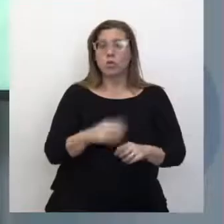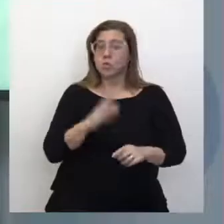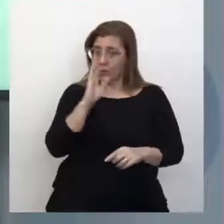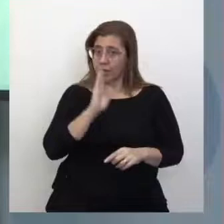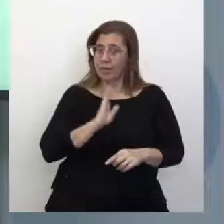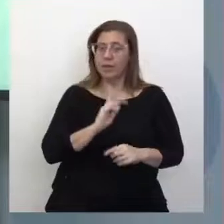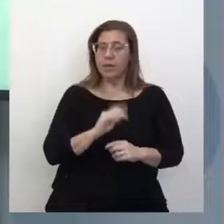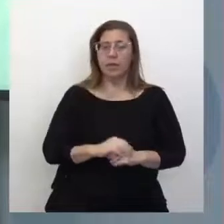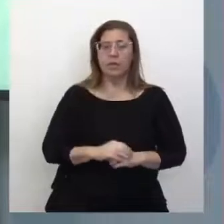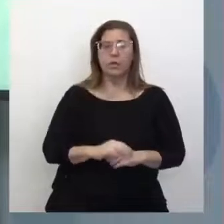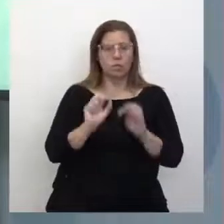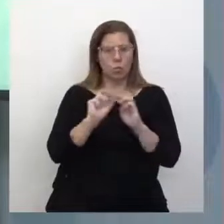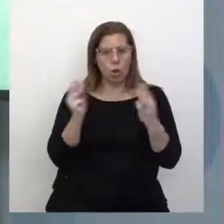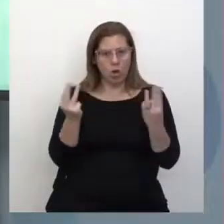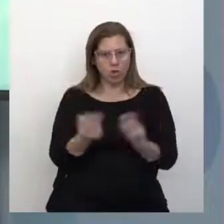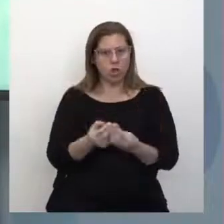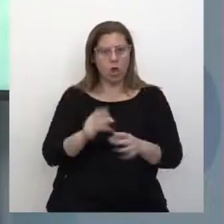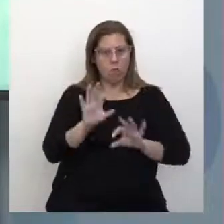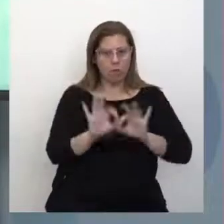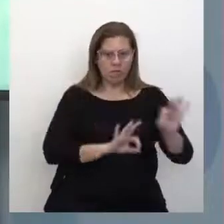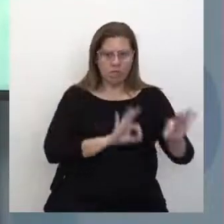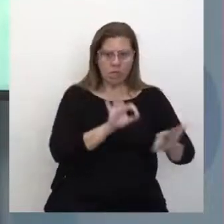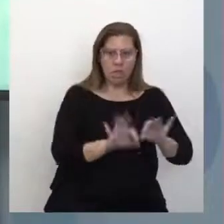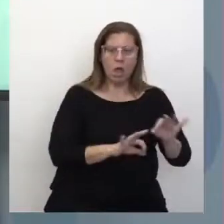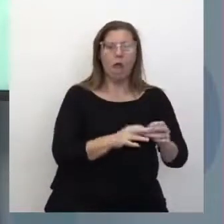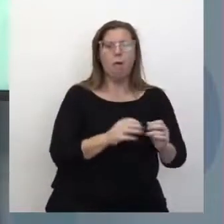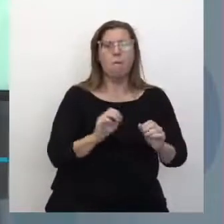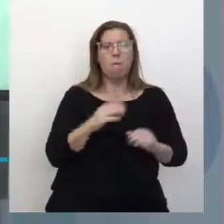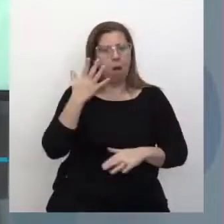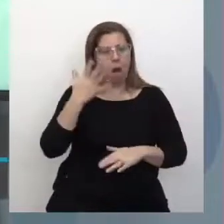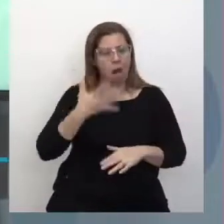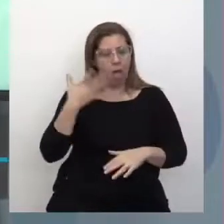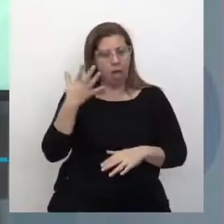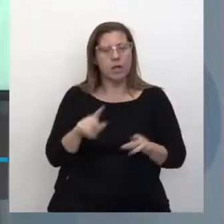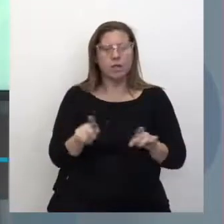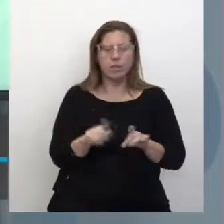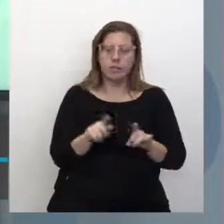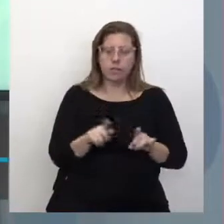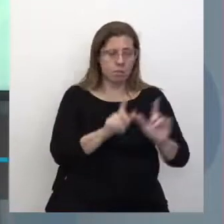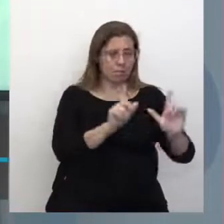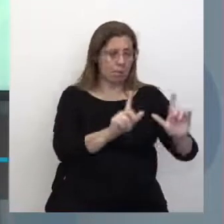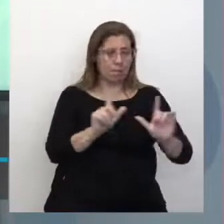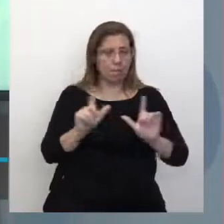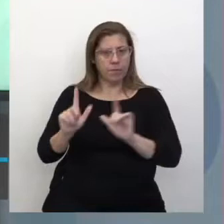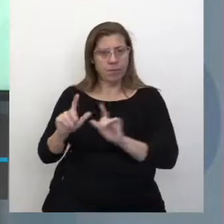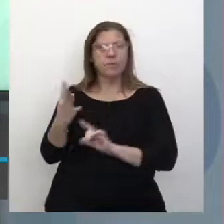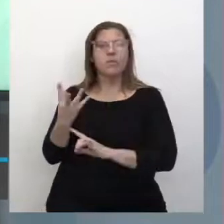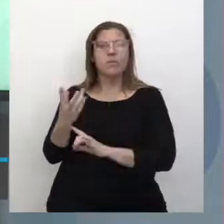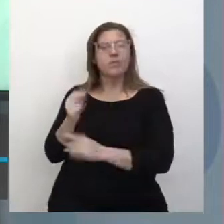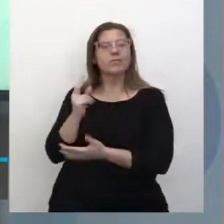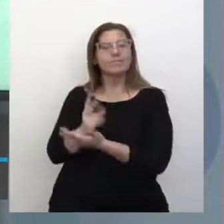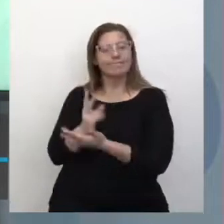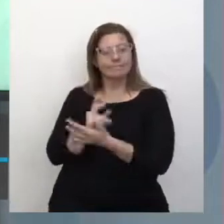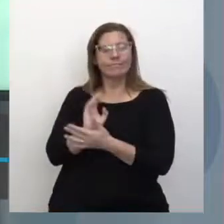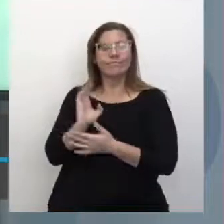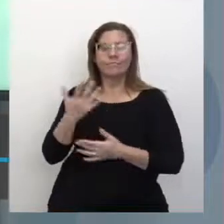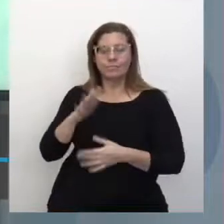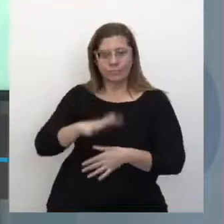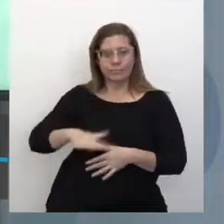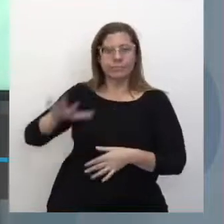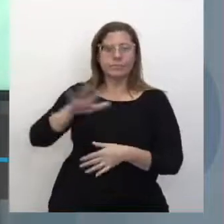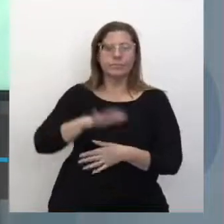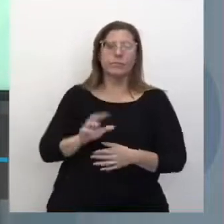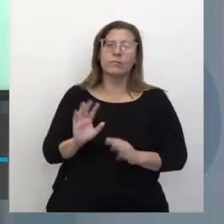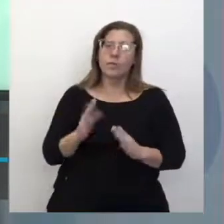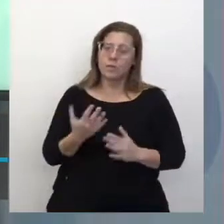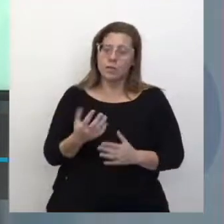gratuitos. Workshops, oficinas, palestras, além, claro, das exposições de arte, né, periódicas que ocorrem nesses espaços, tá? Então,